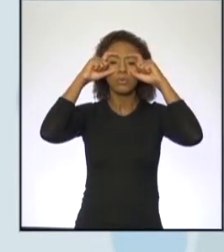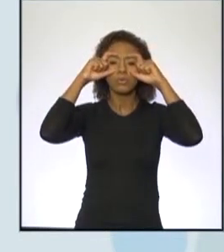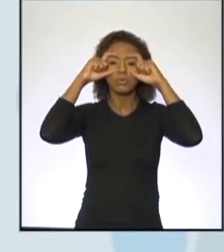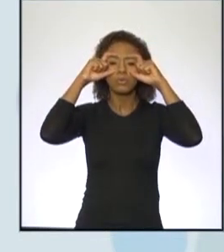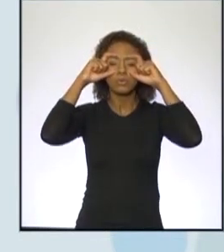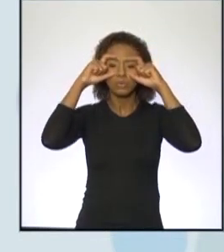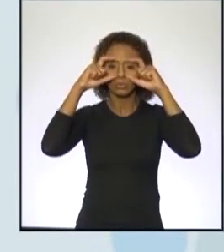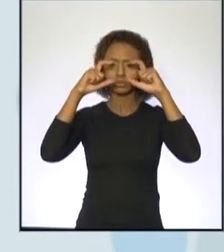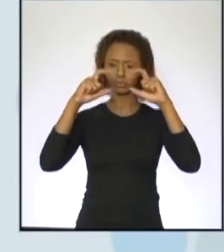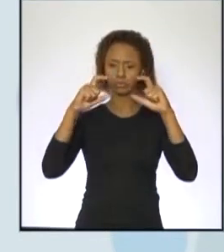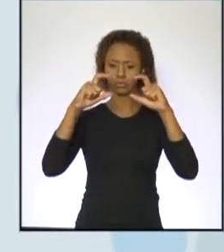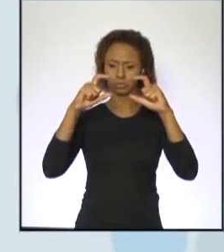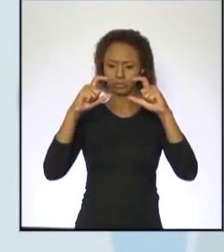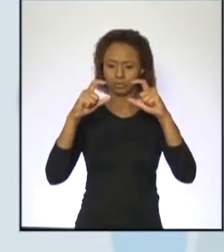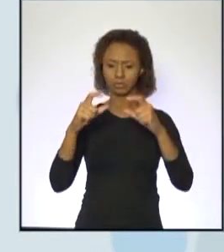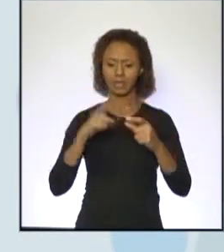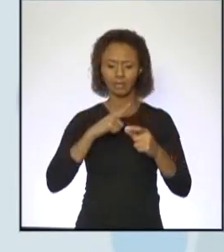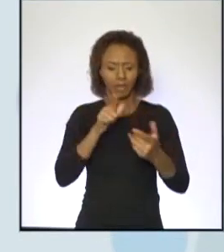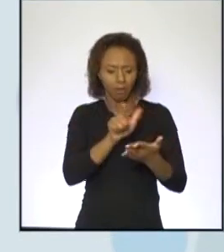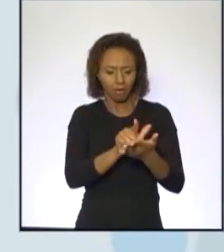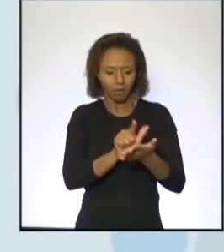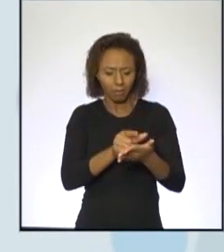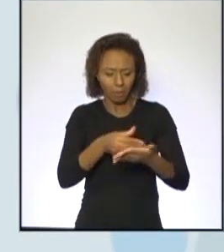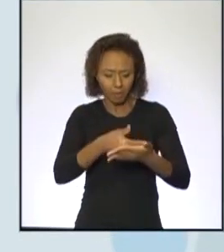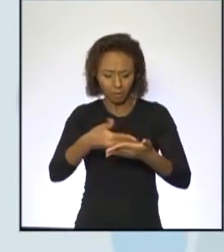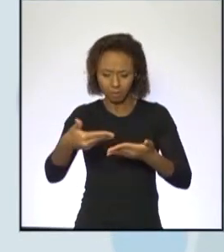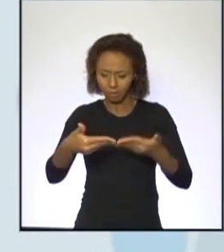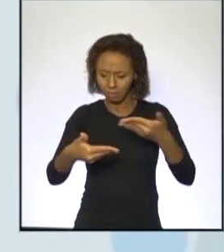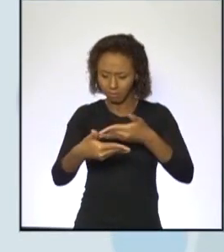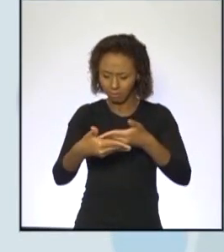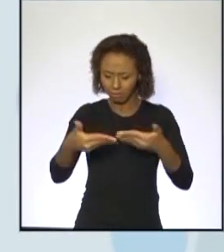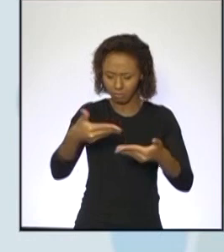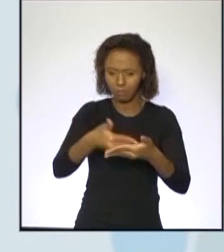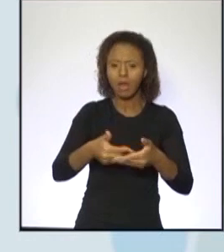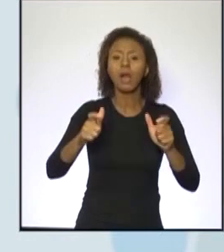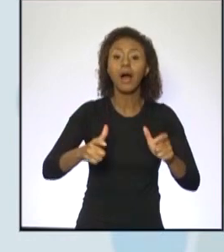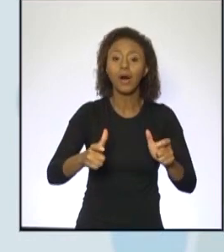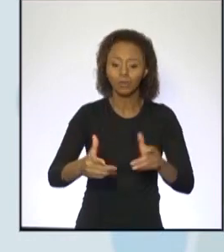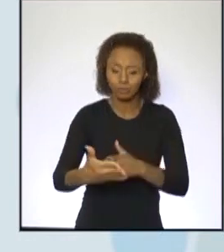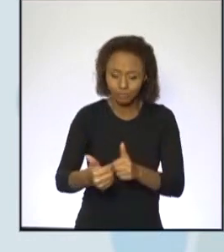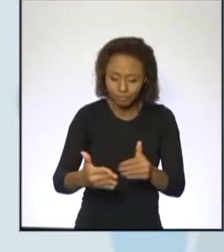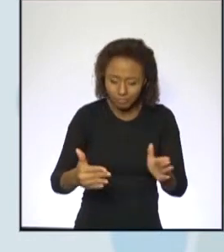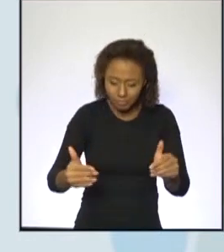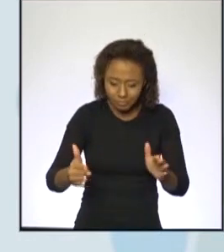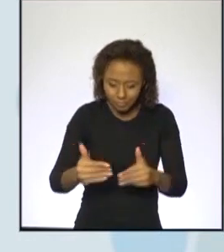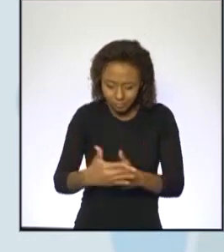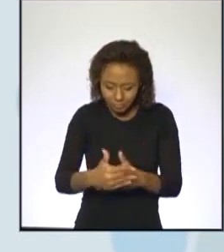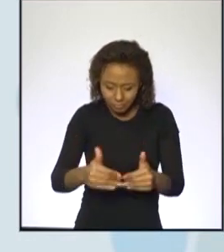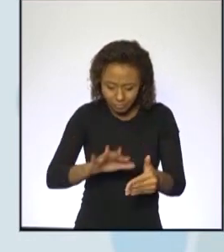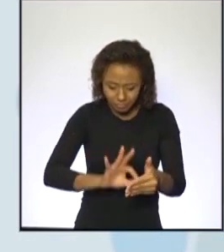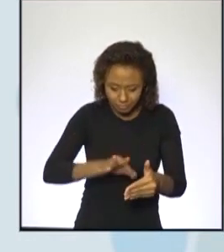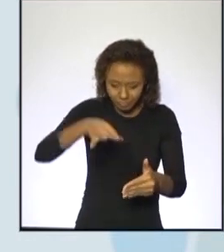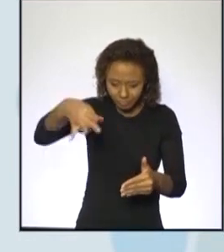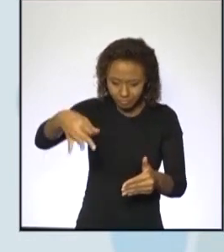de RPG guardadas numa simpática caixinha de alumínio. Pertences preciosos de